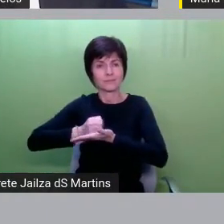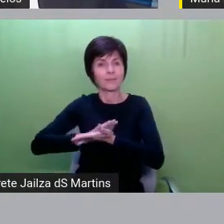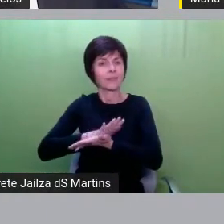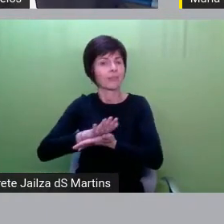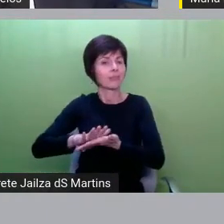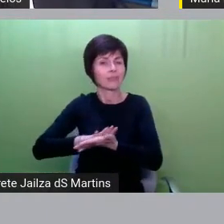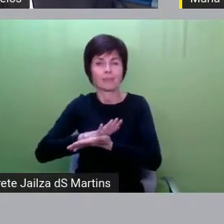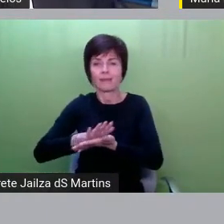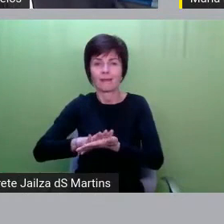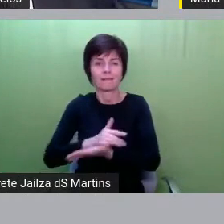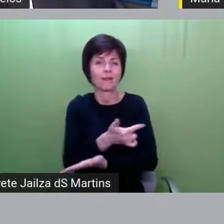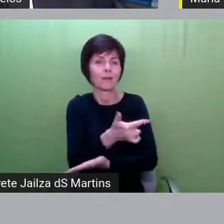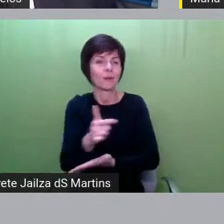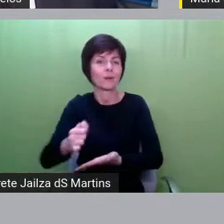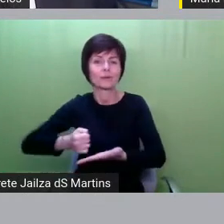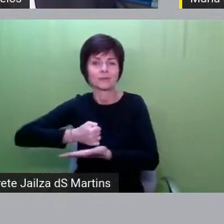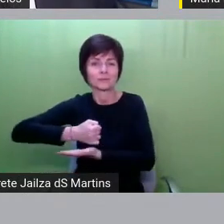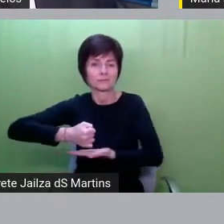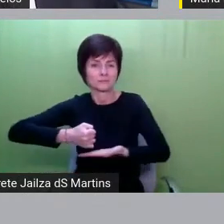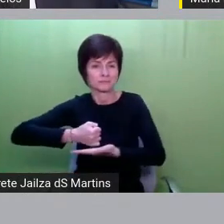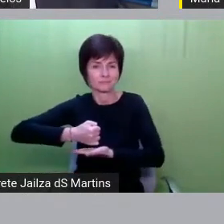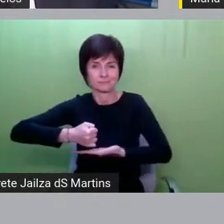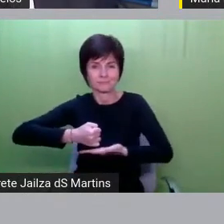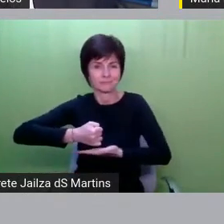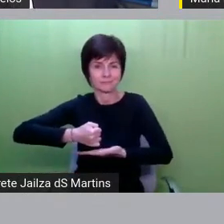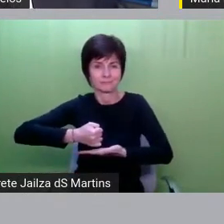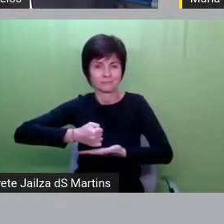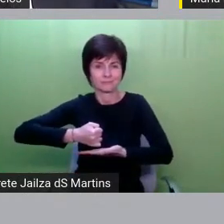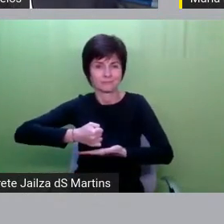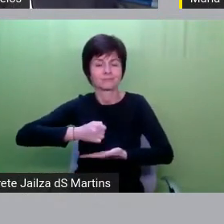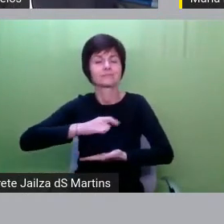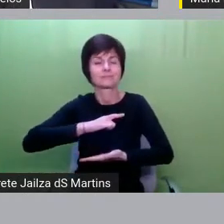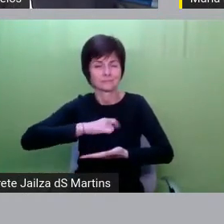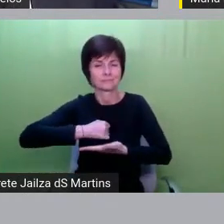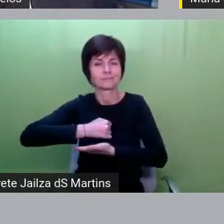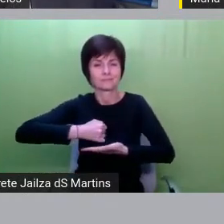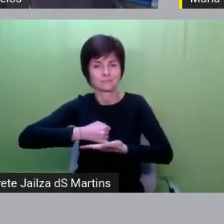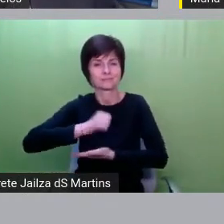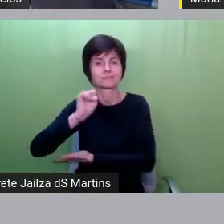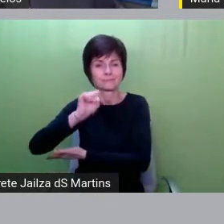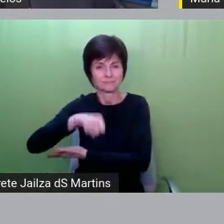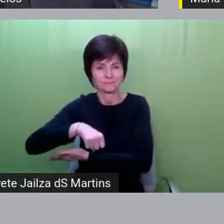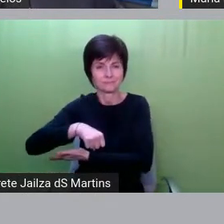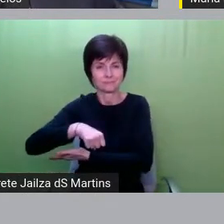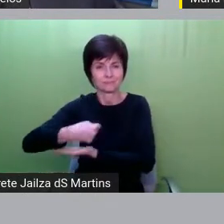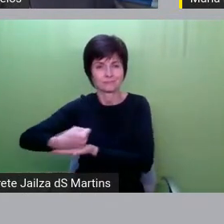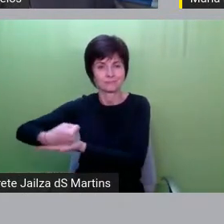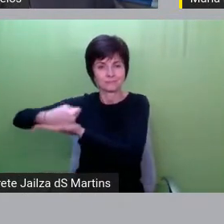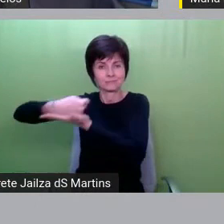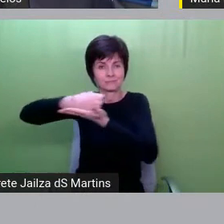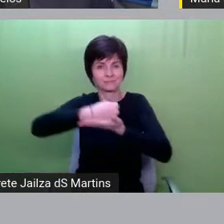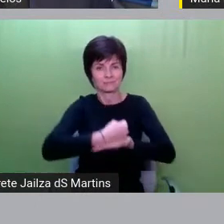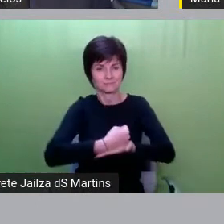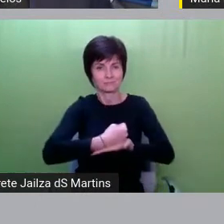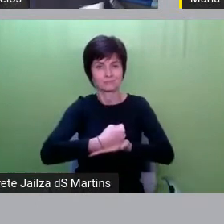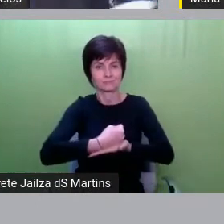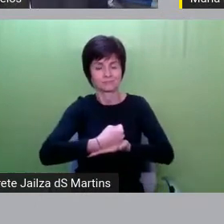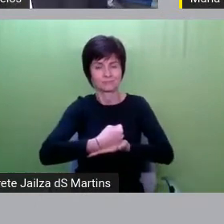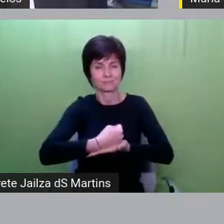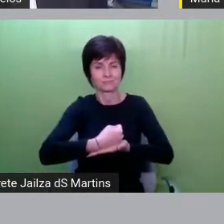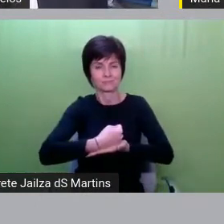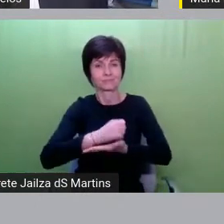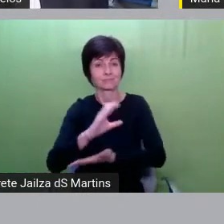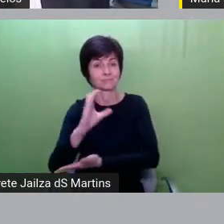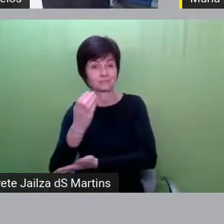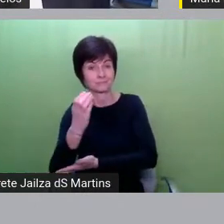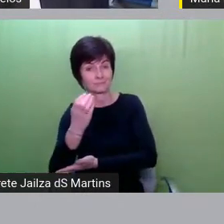situações dispensa o fundamento teórico e alguém que lhe dá sustentação intelectual e